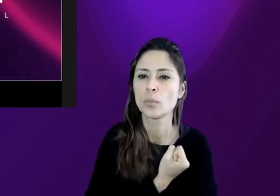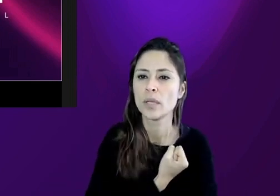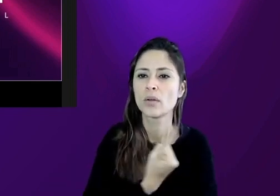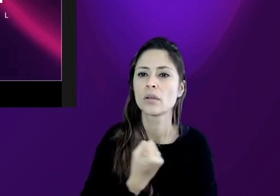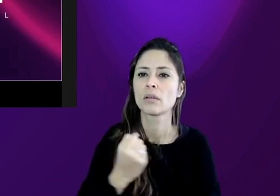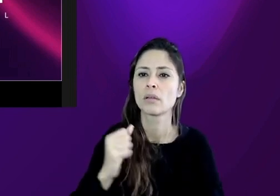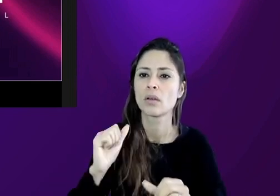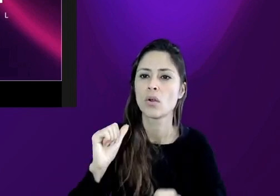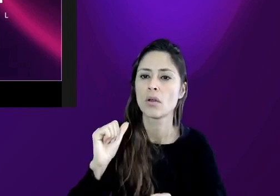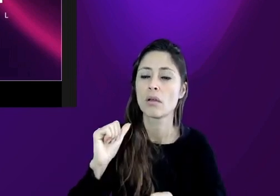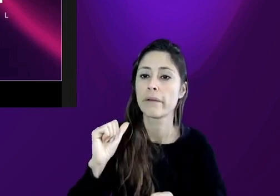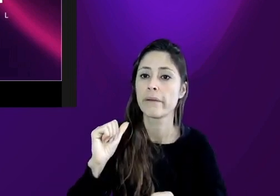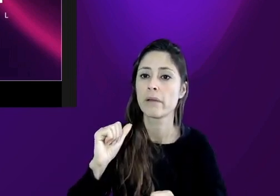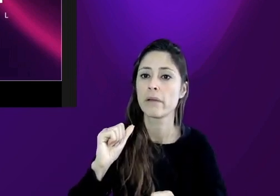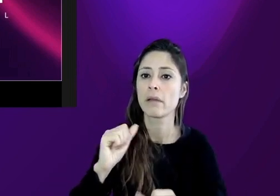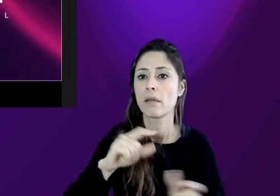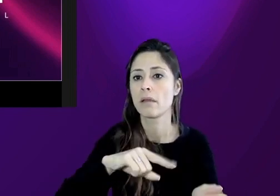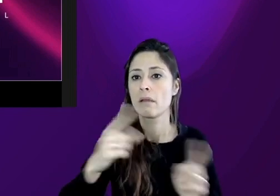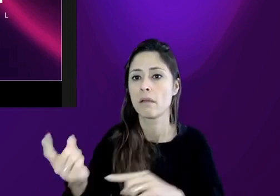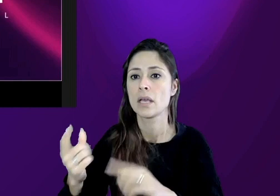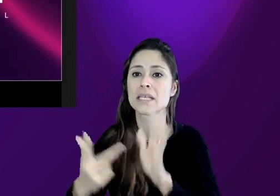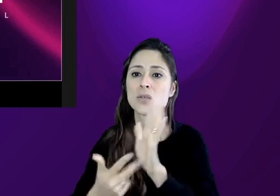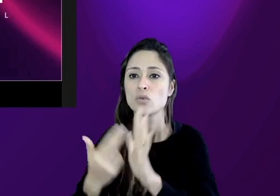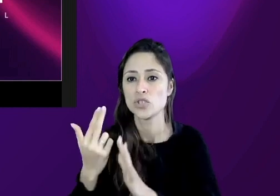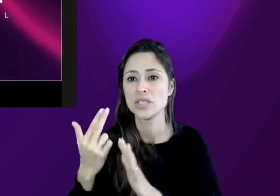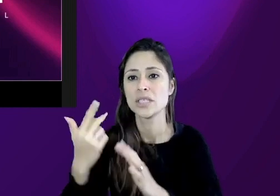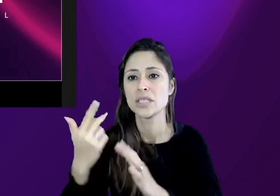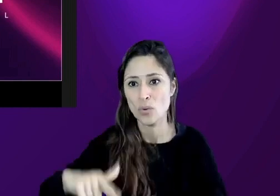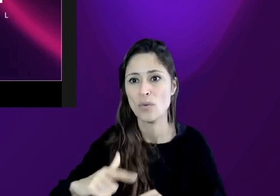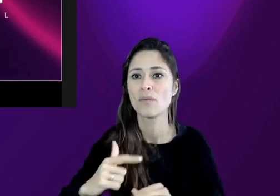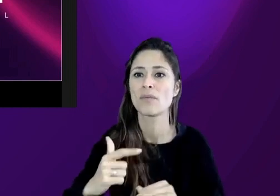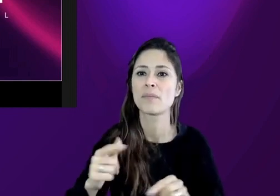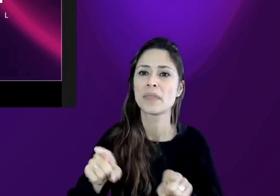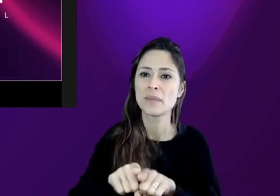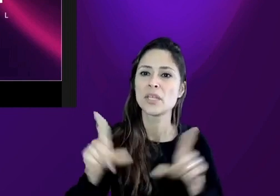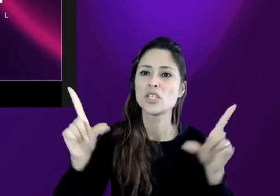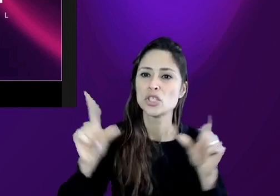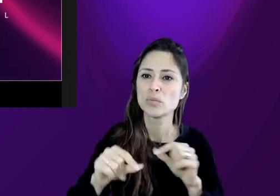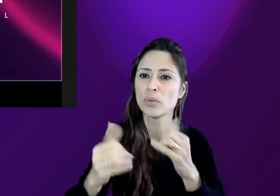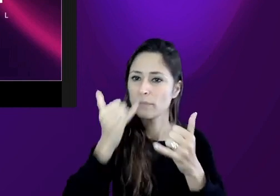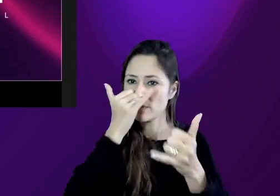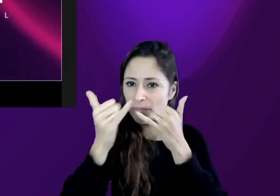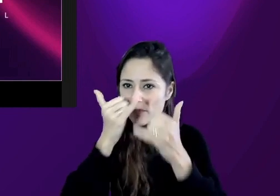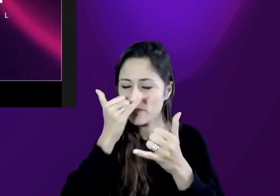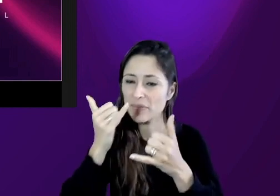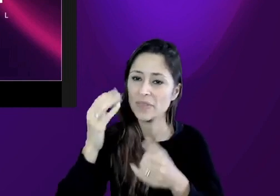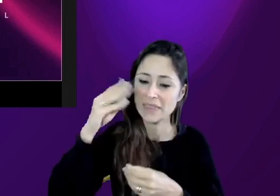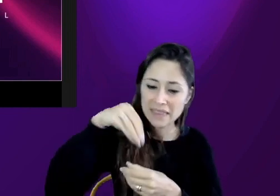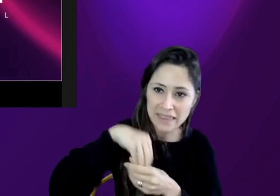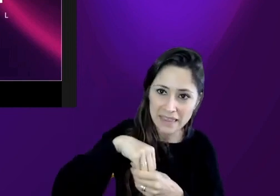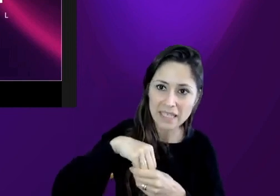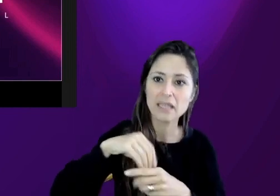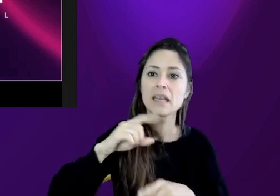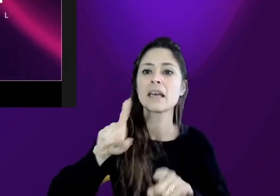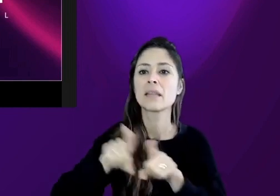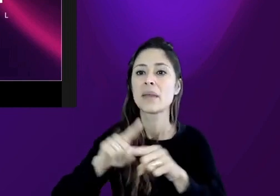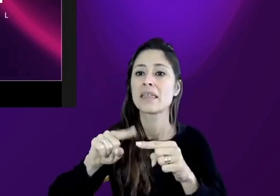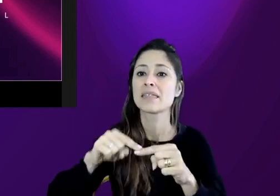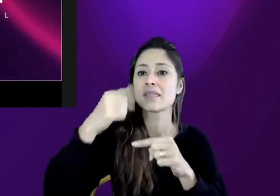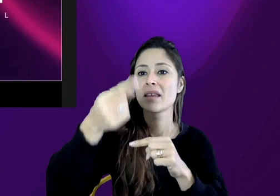conversões para a cirurgia, reduz as complicações intra- e pós-operatórias, assim